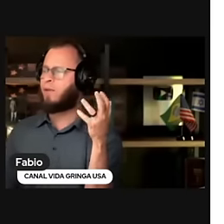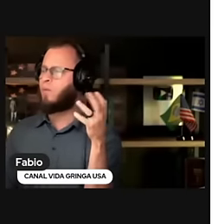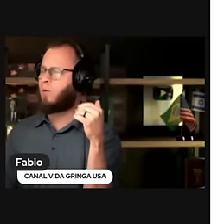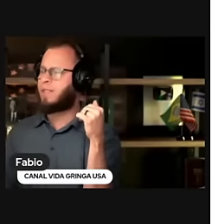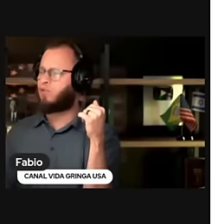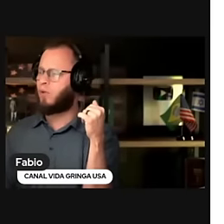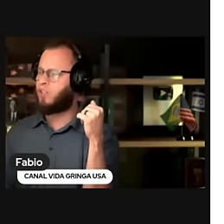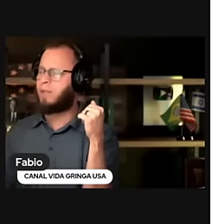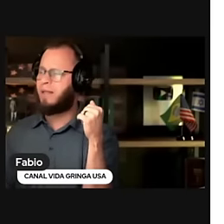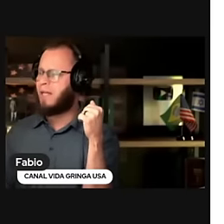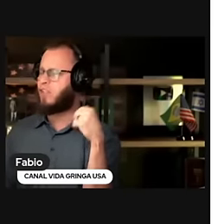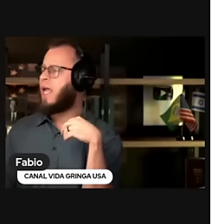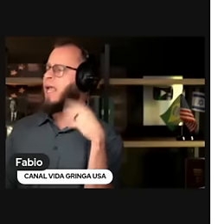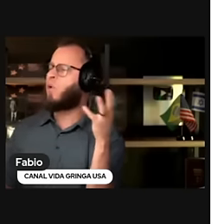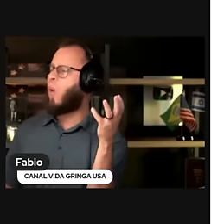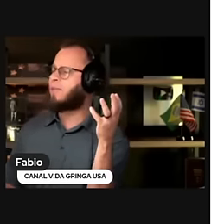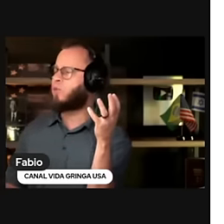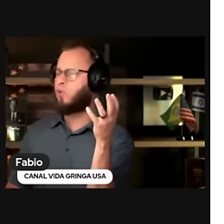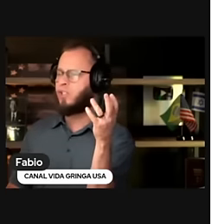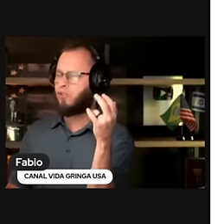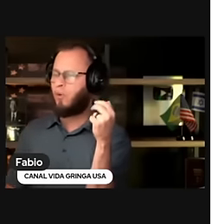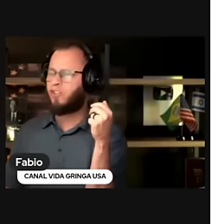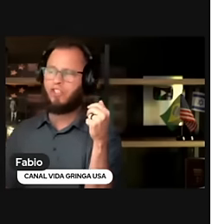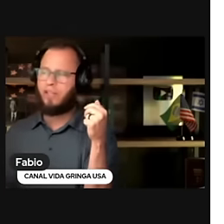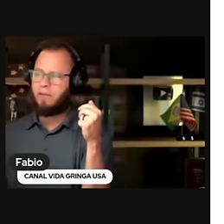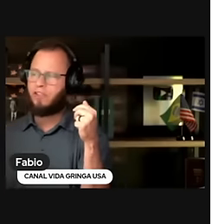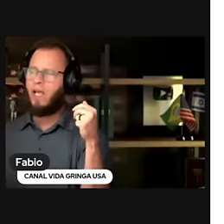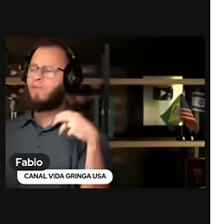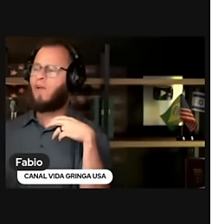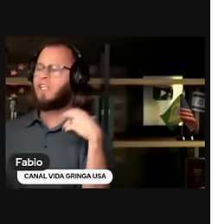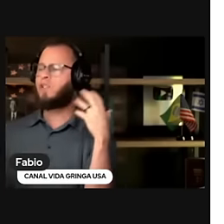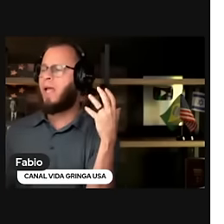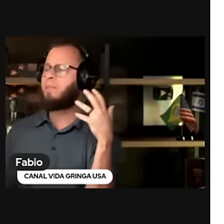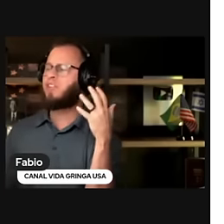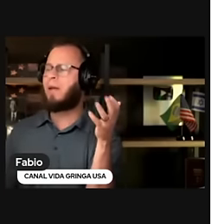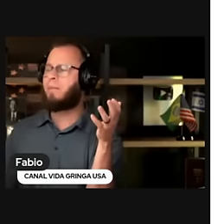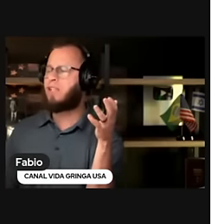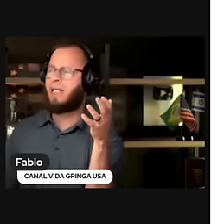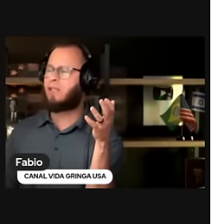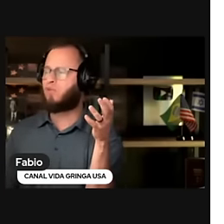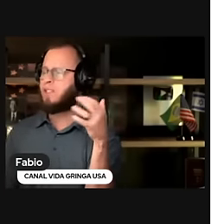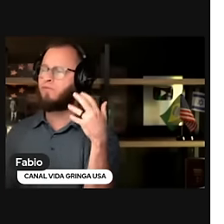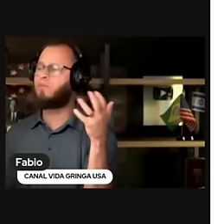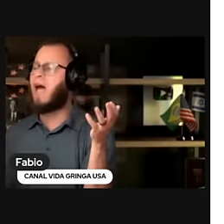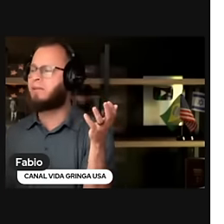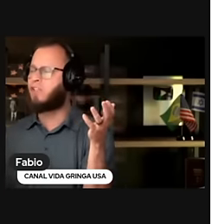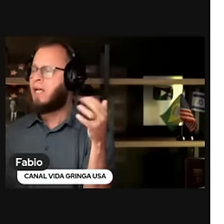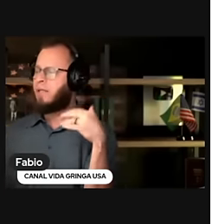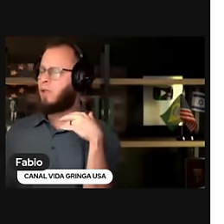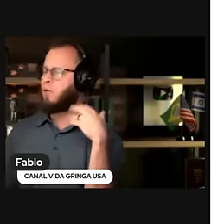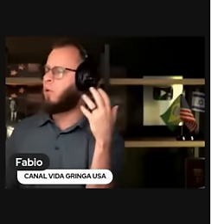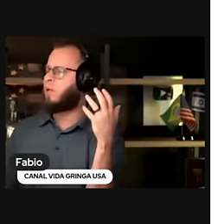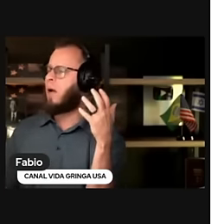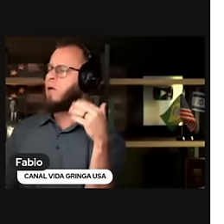91 acusações criminais em quatro jurisdições distintas fez repetidamente alegações en fundadas